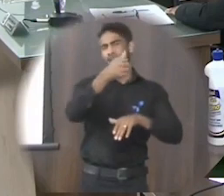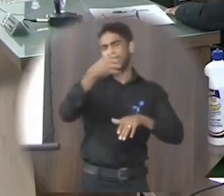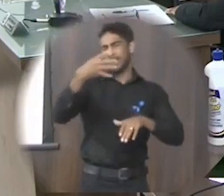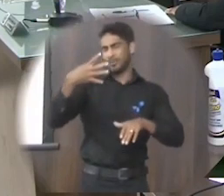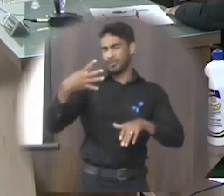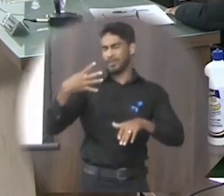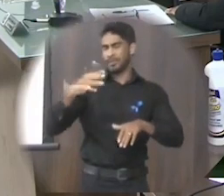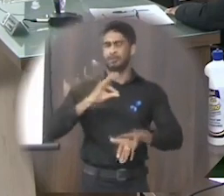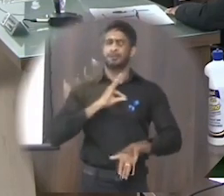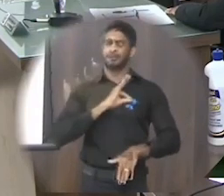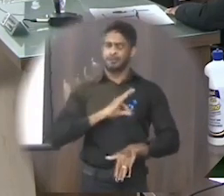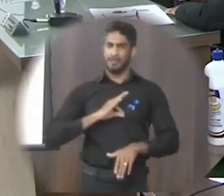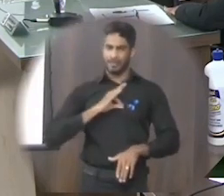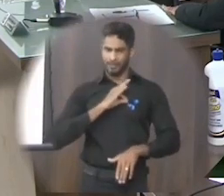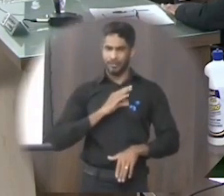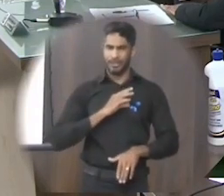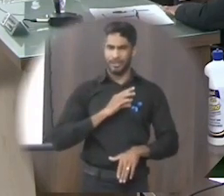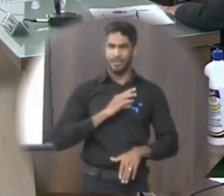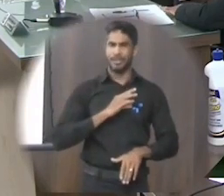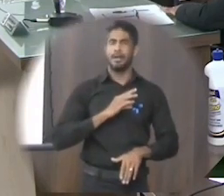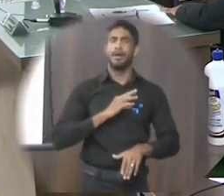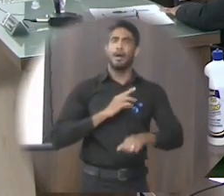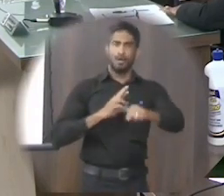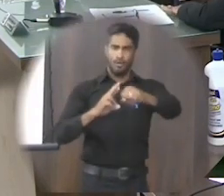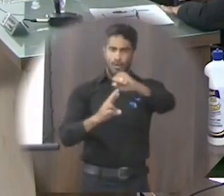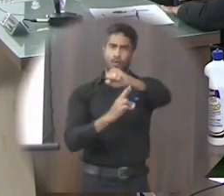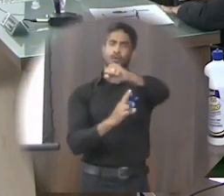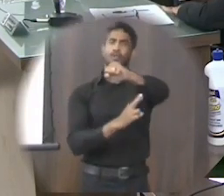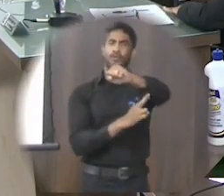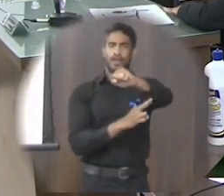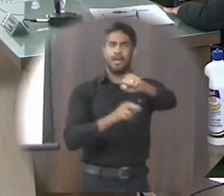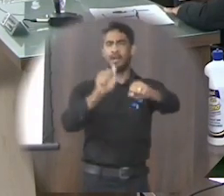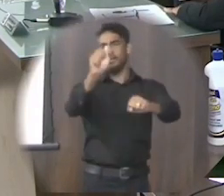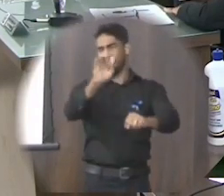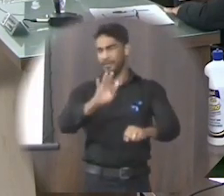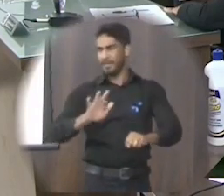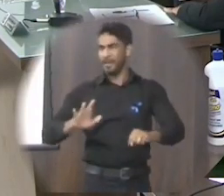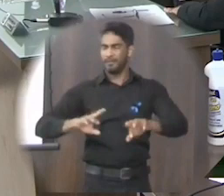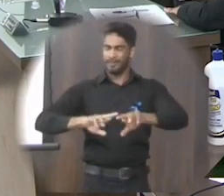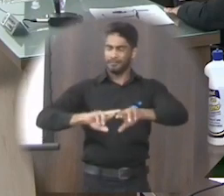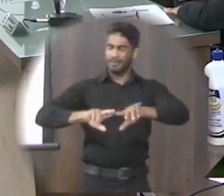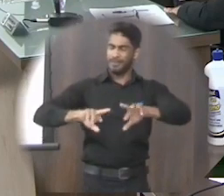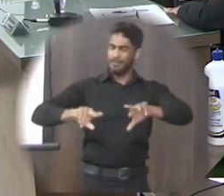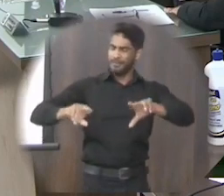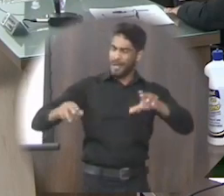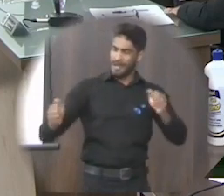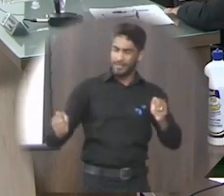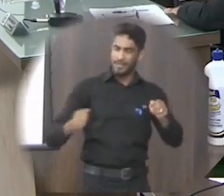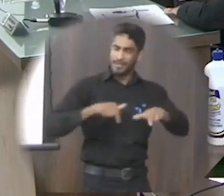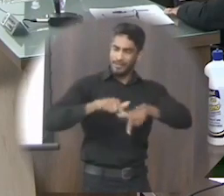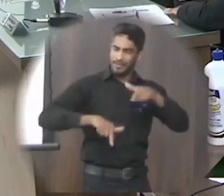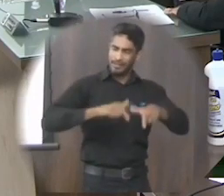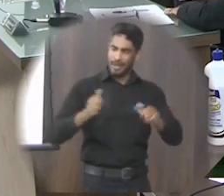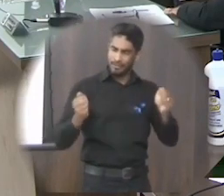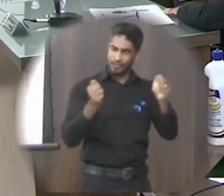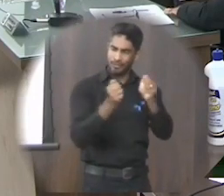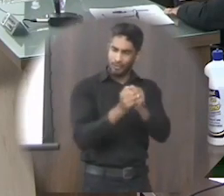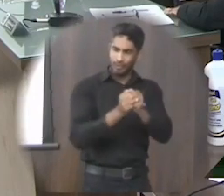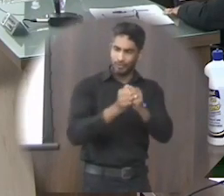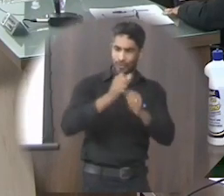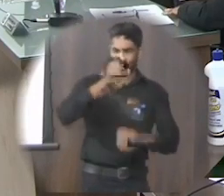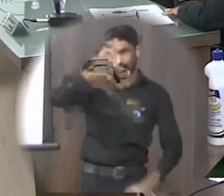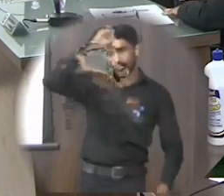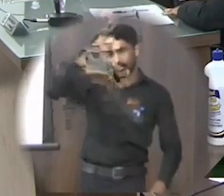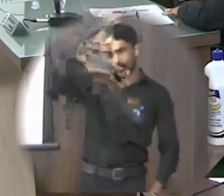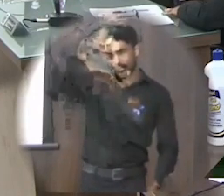Polícia Rodoviária Federal e foram inúmeras operações em conjunto com o Corpo de Bombeiros. E ali